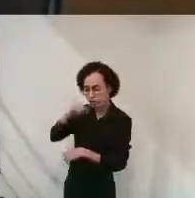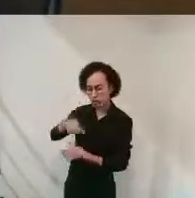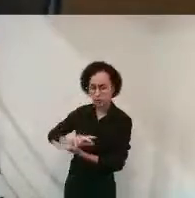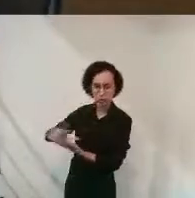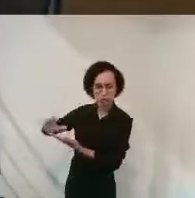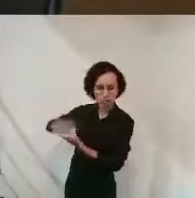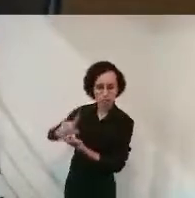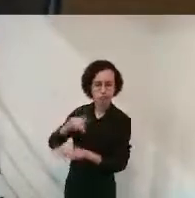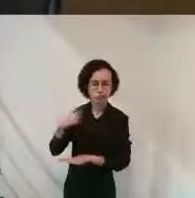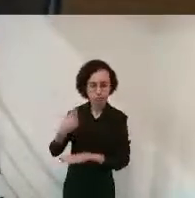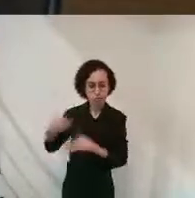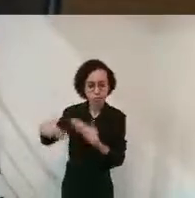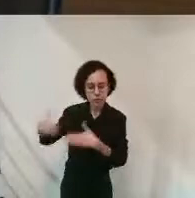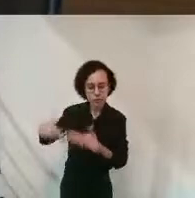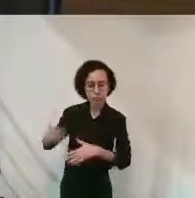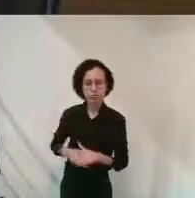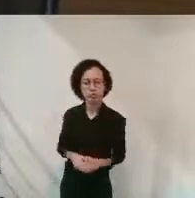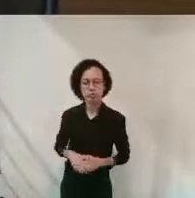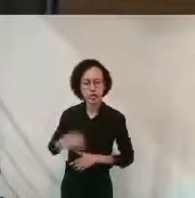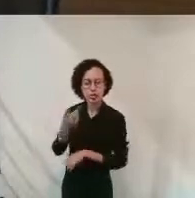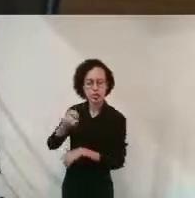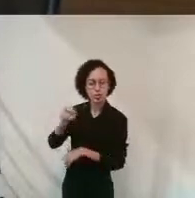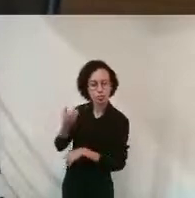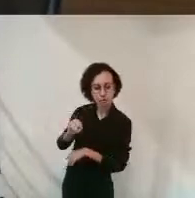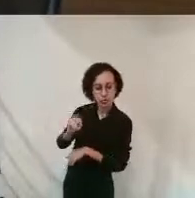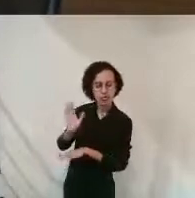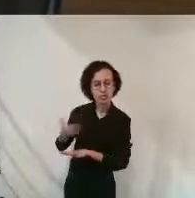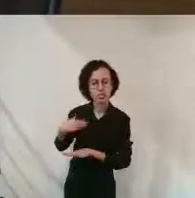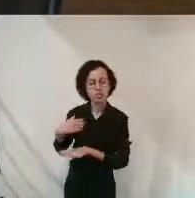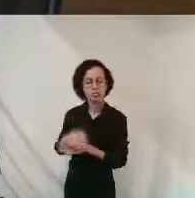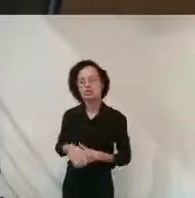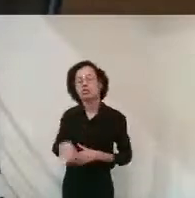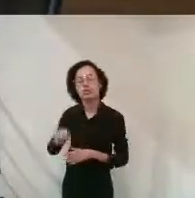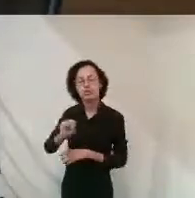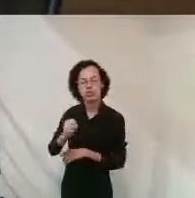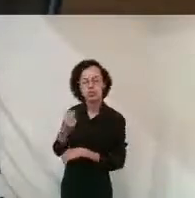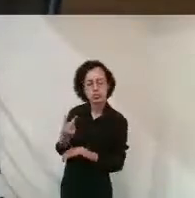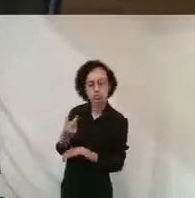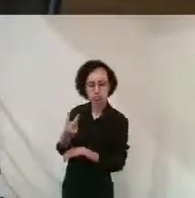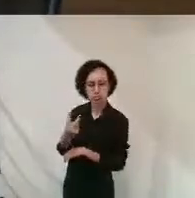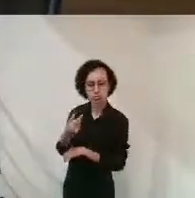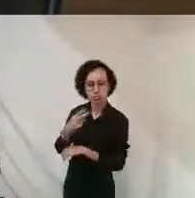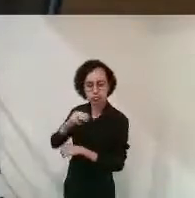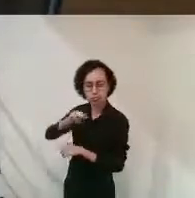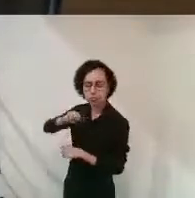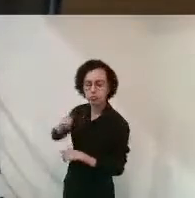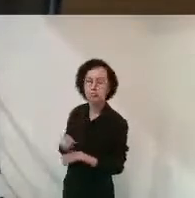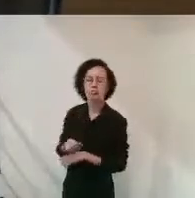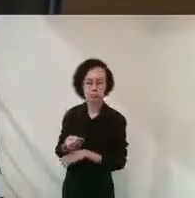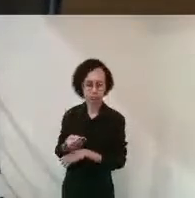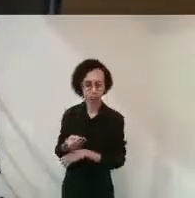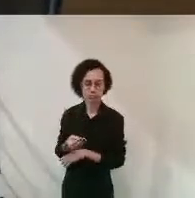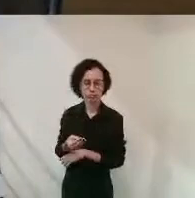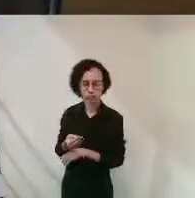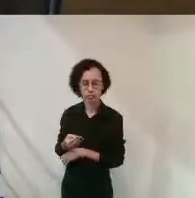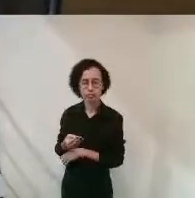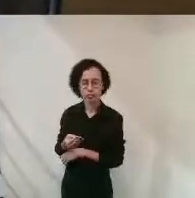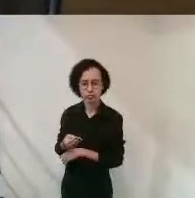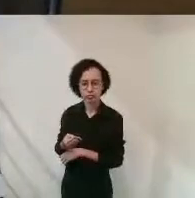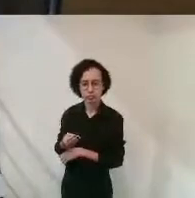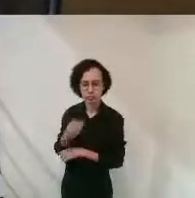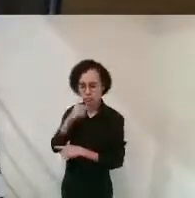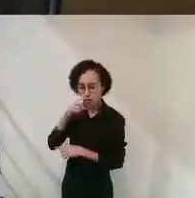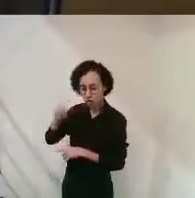nós produzimos, em 2020, dados, 82 milhões de toneladas de lixo por